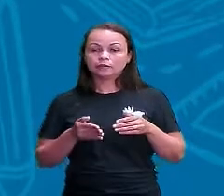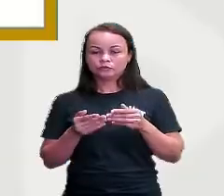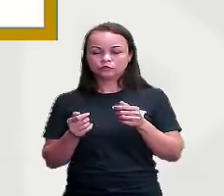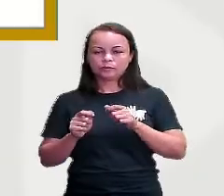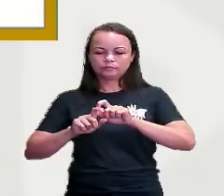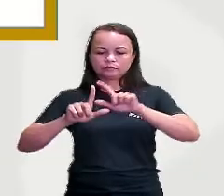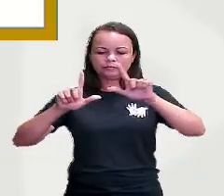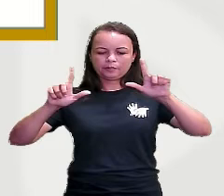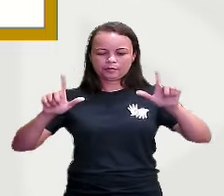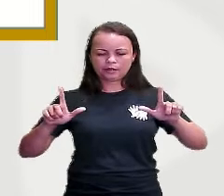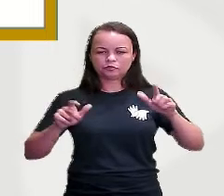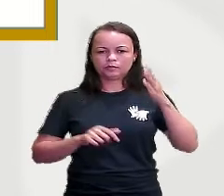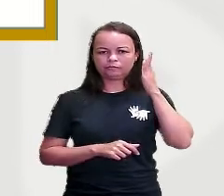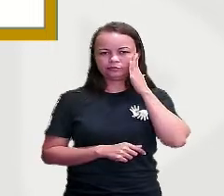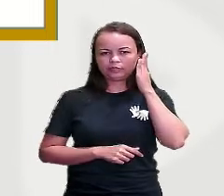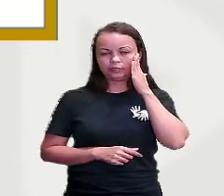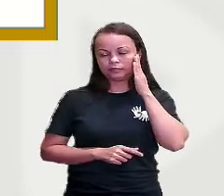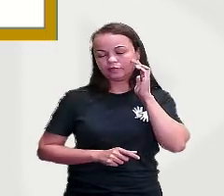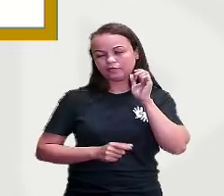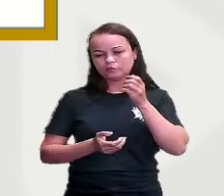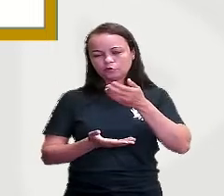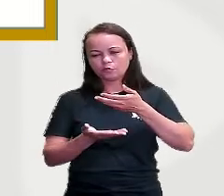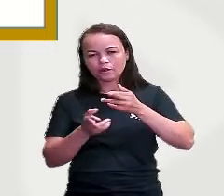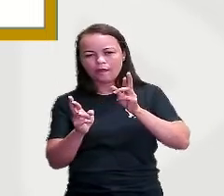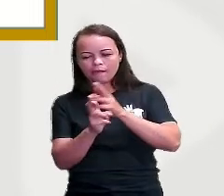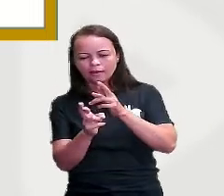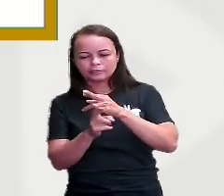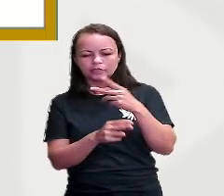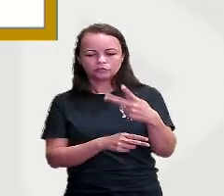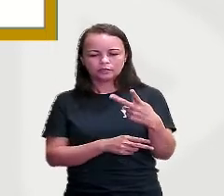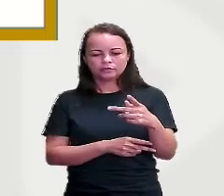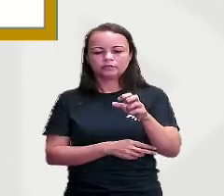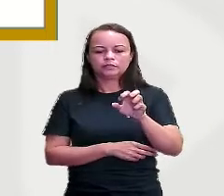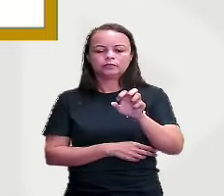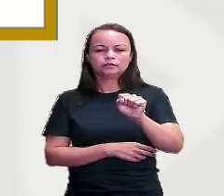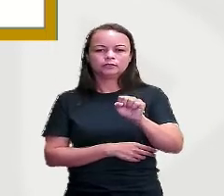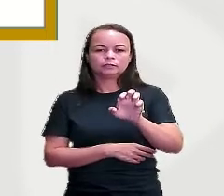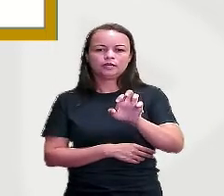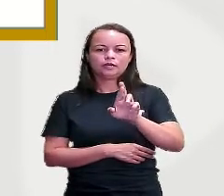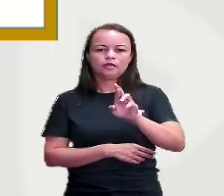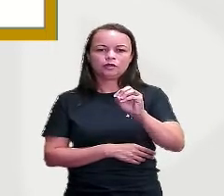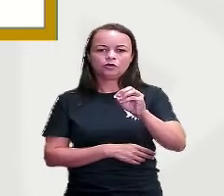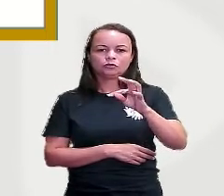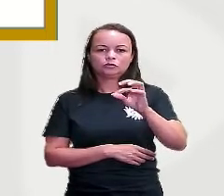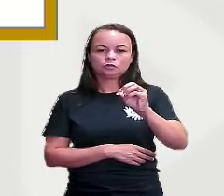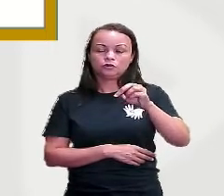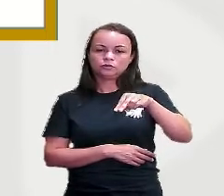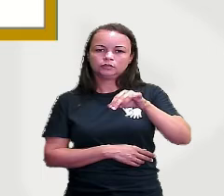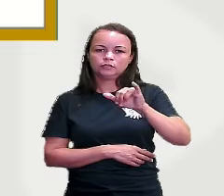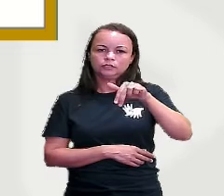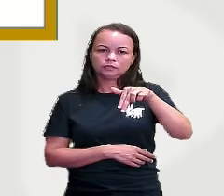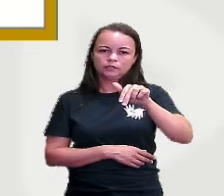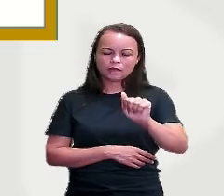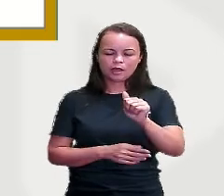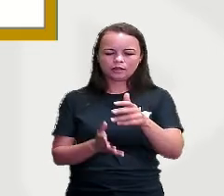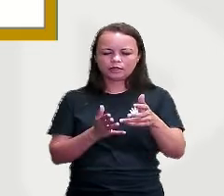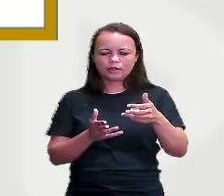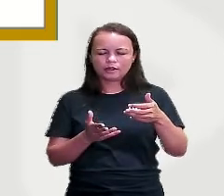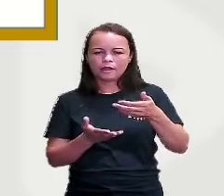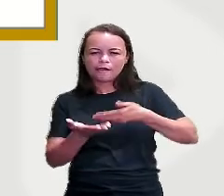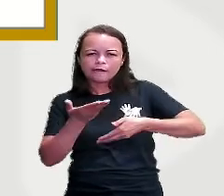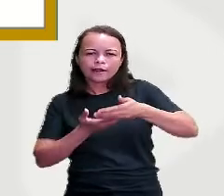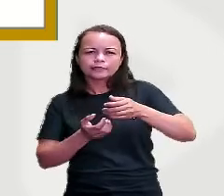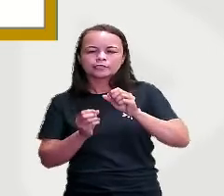abrindo essa imagem aí, para a gente entender qual é a relação que a serotonina ela tem. Então a serotonina, gente, ela tem relação íntima com